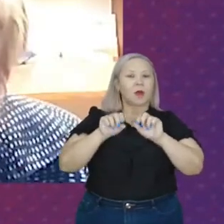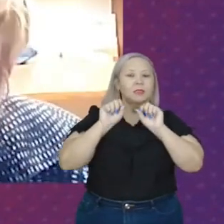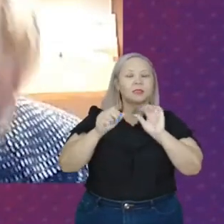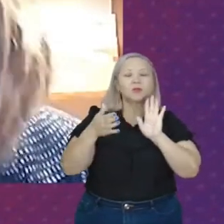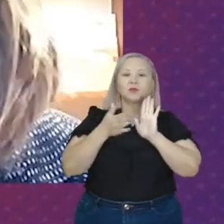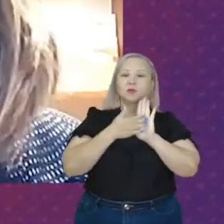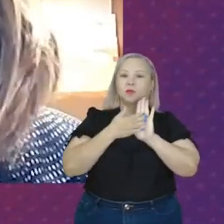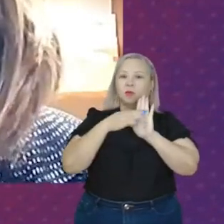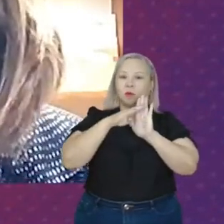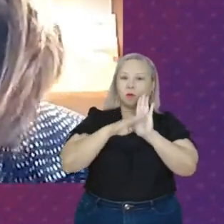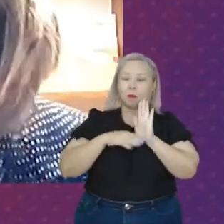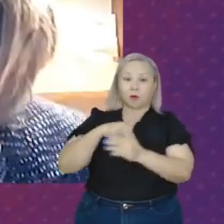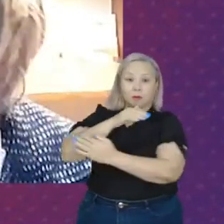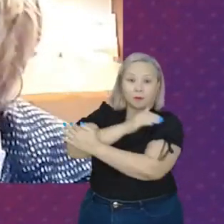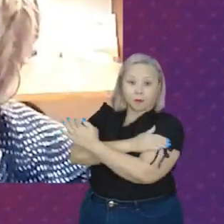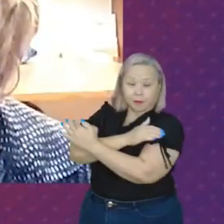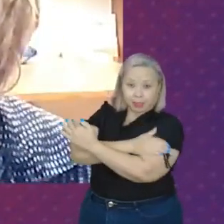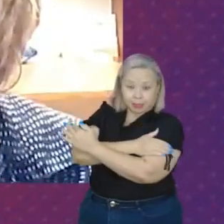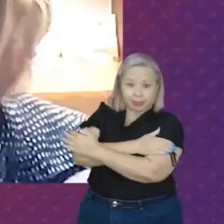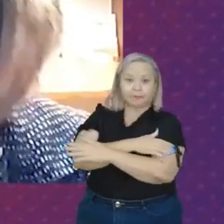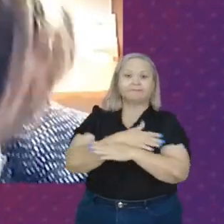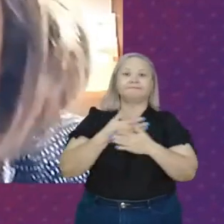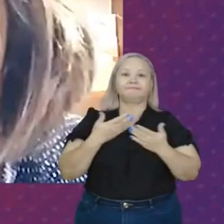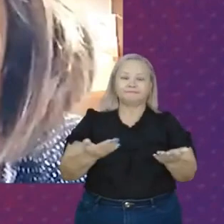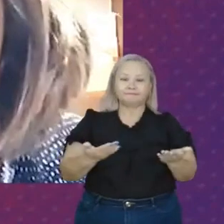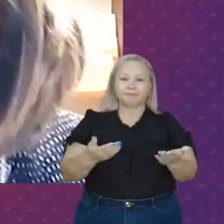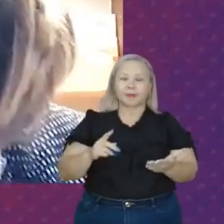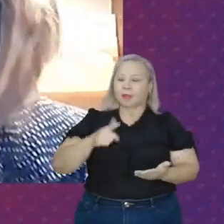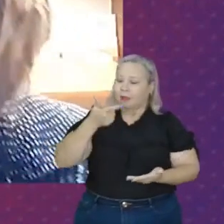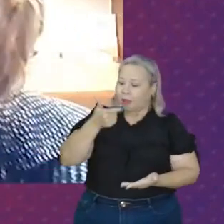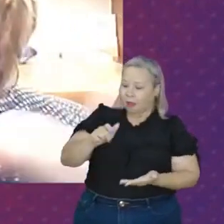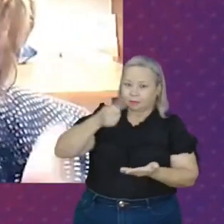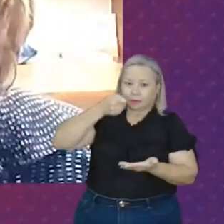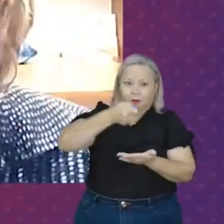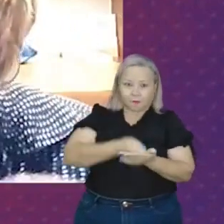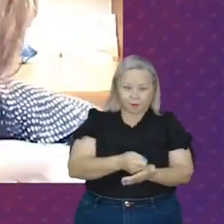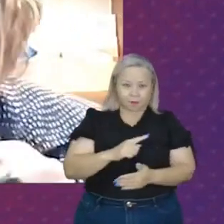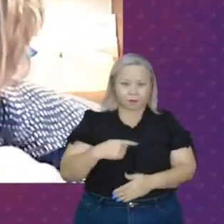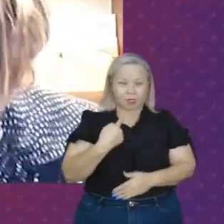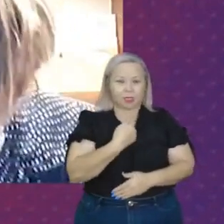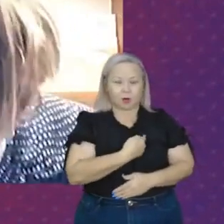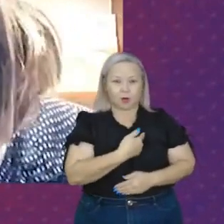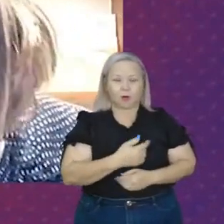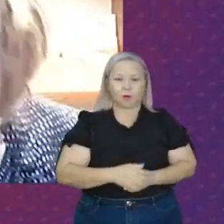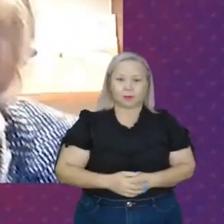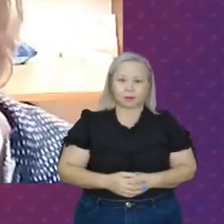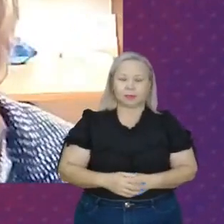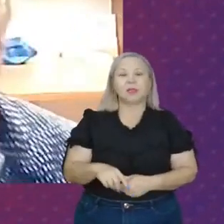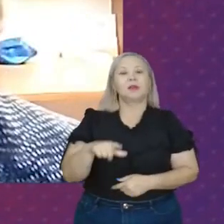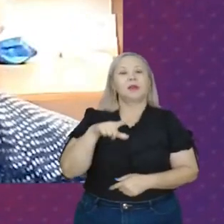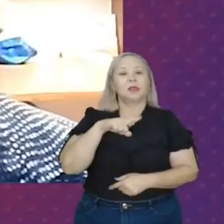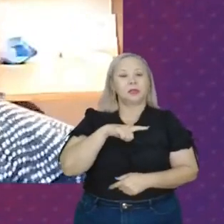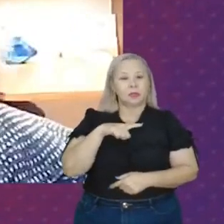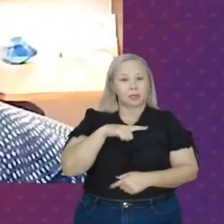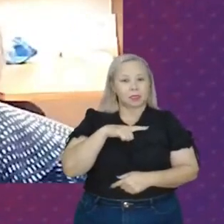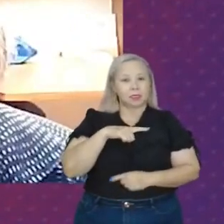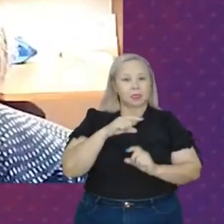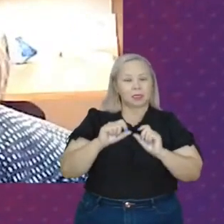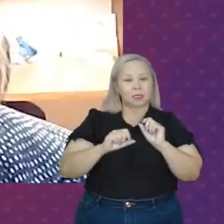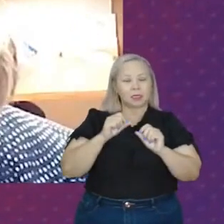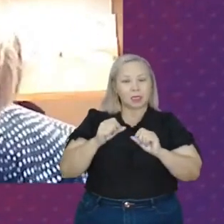pauta feminista, ele reafirma que nós temos